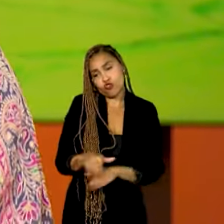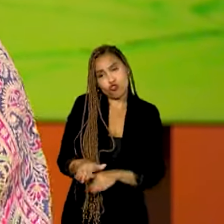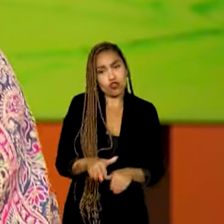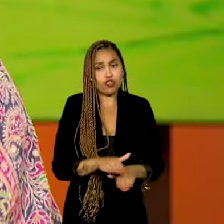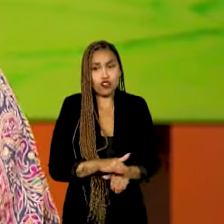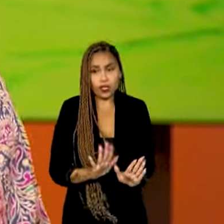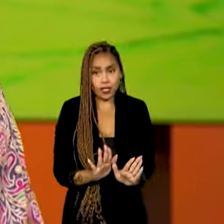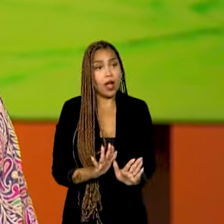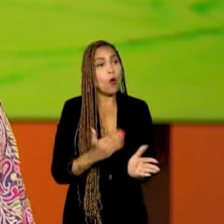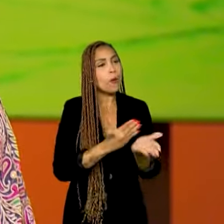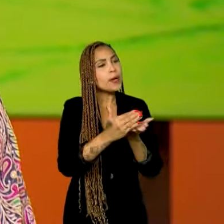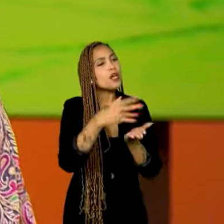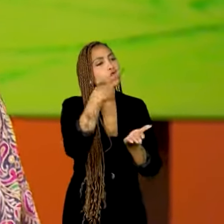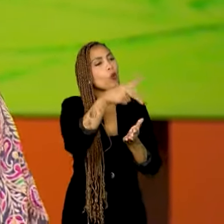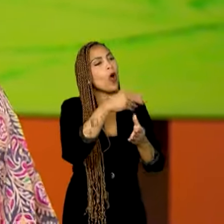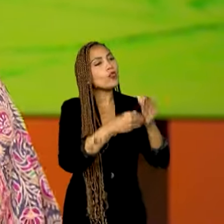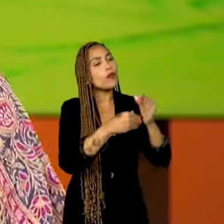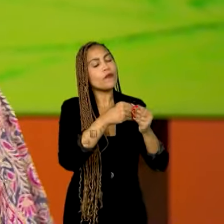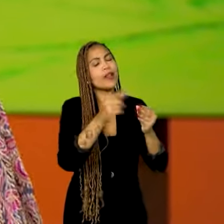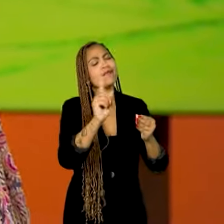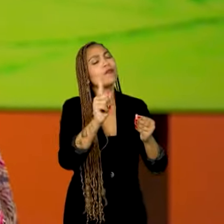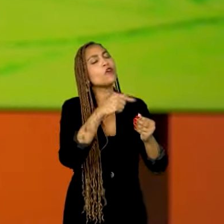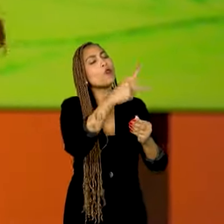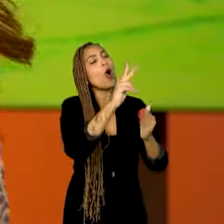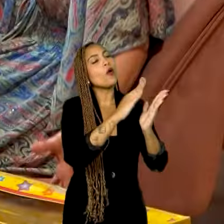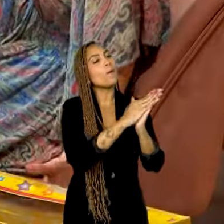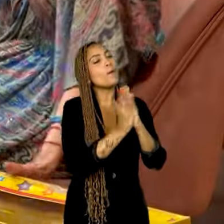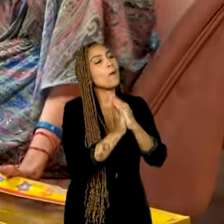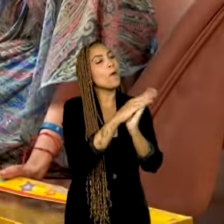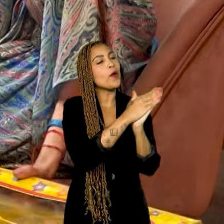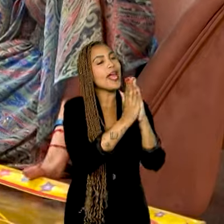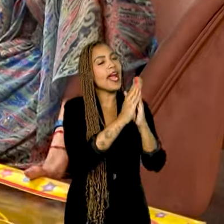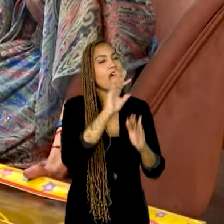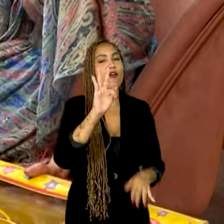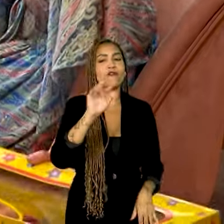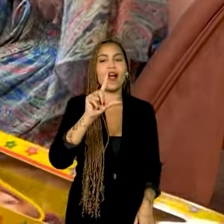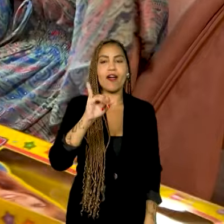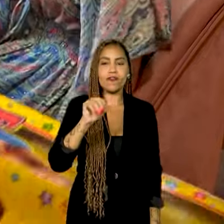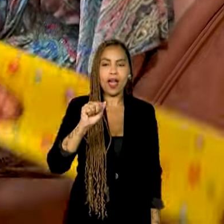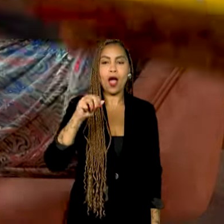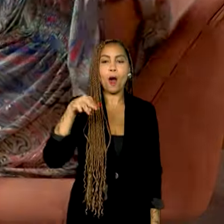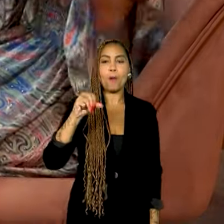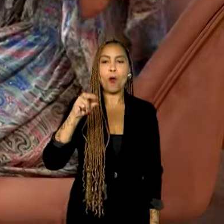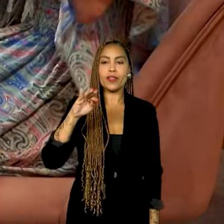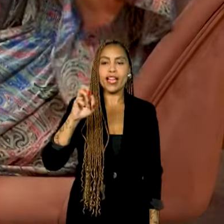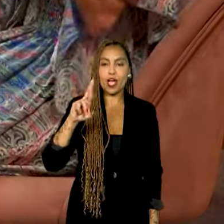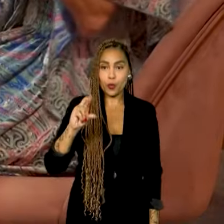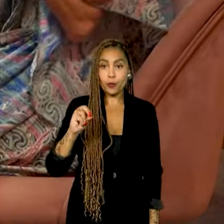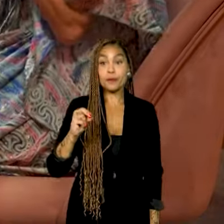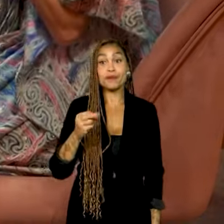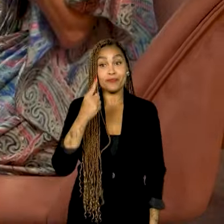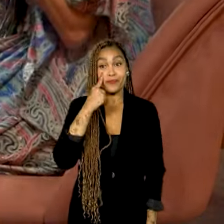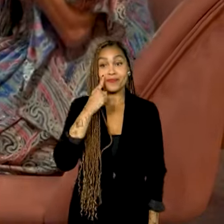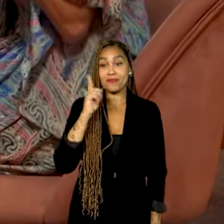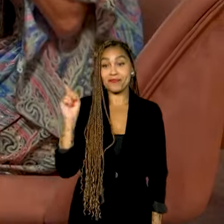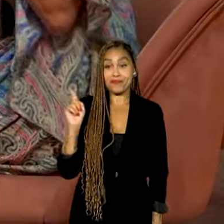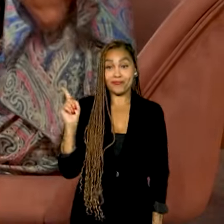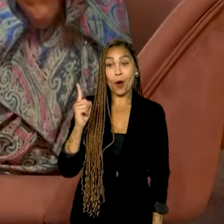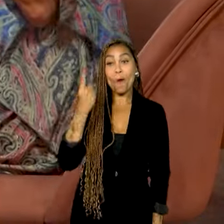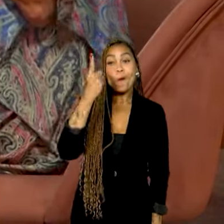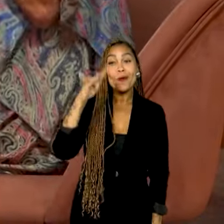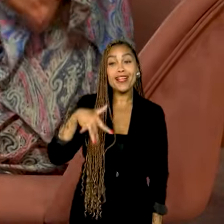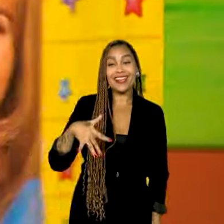gente, a sua novela, Flávia, a sua novela, a sua boneca Flávia Monteiro, que aí veio a estrela. Gente, não repare, essa é filha